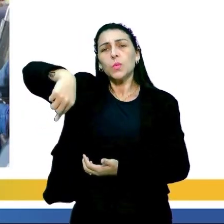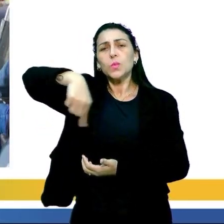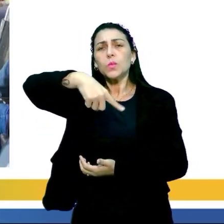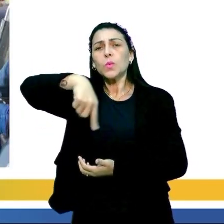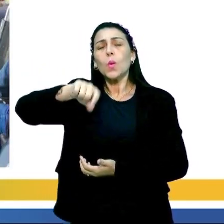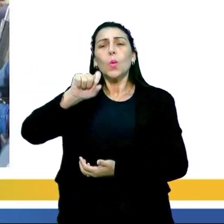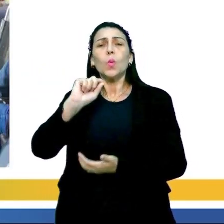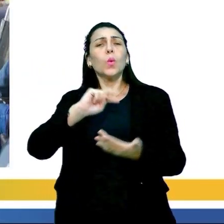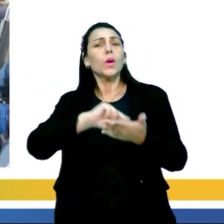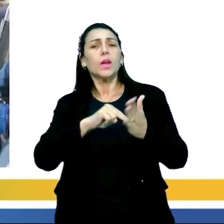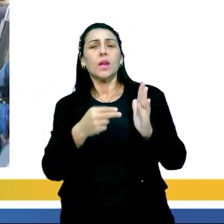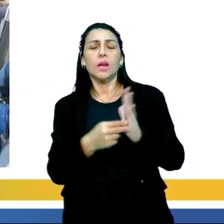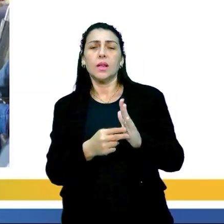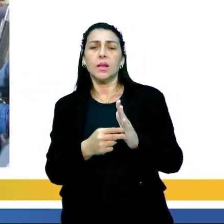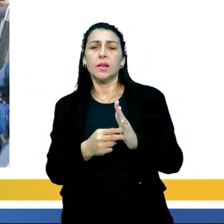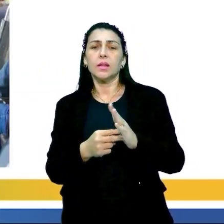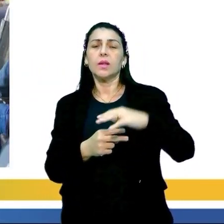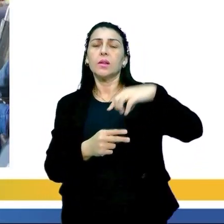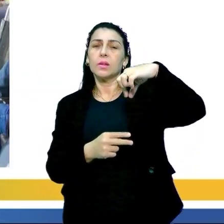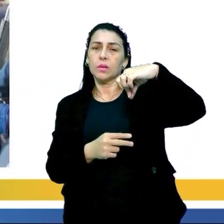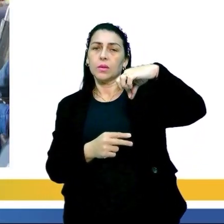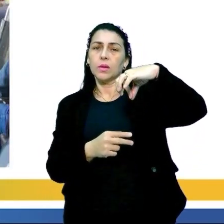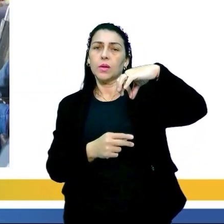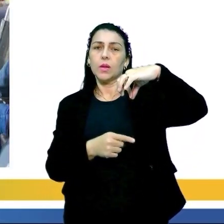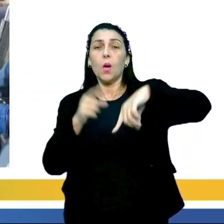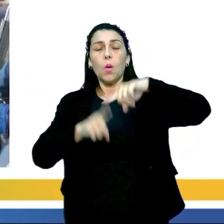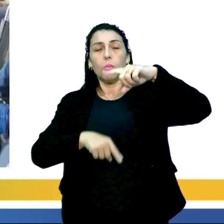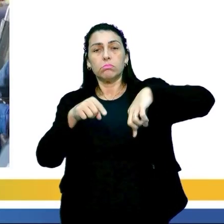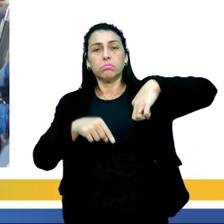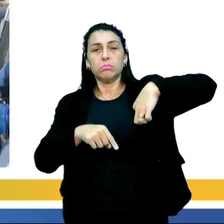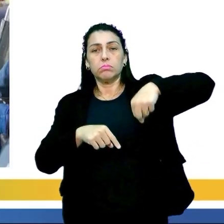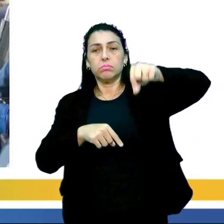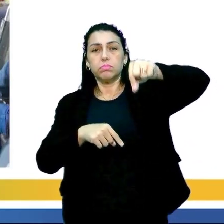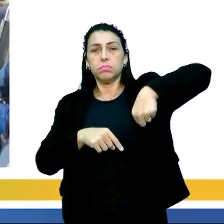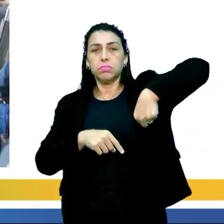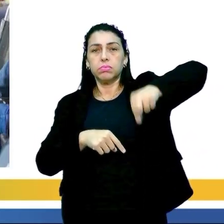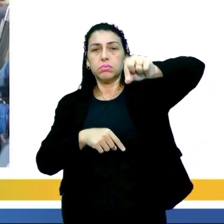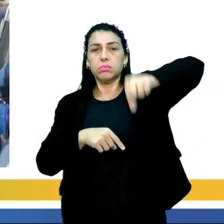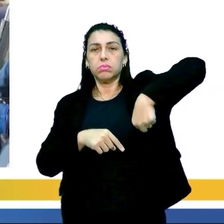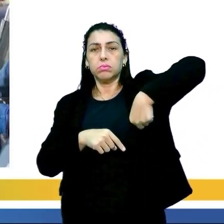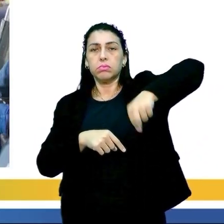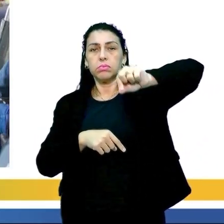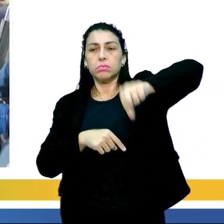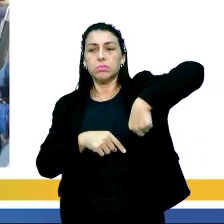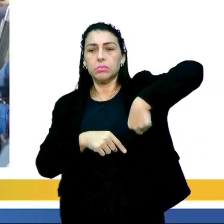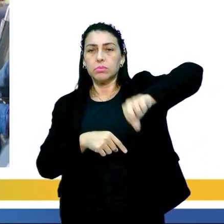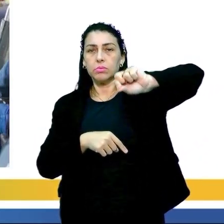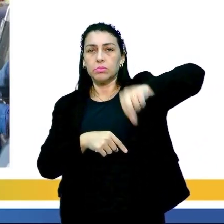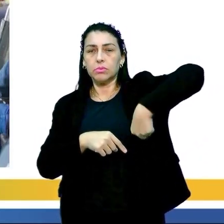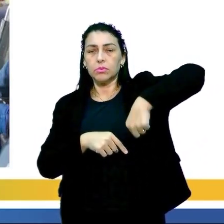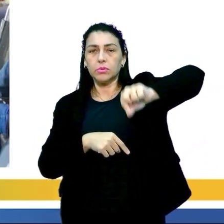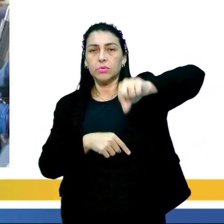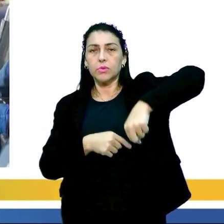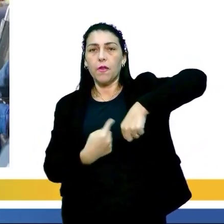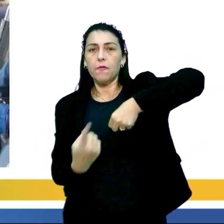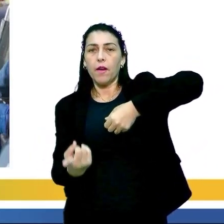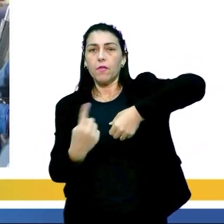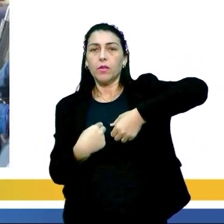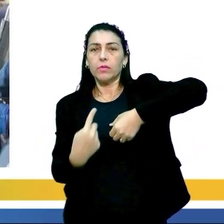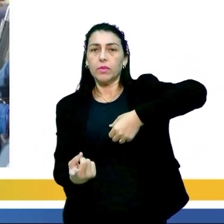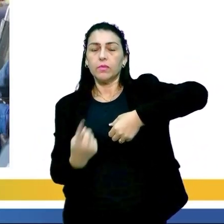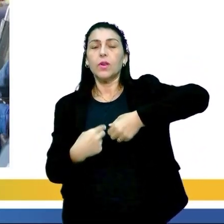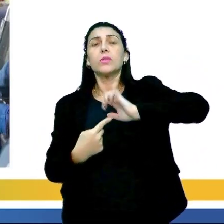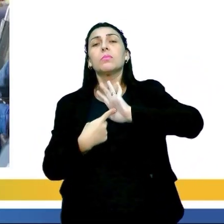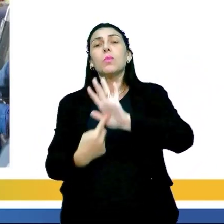minha gente? É uma coisa que está pendurada, né? Um objeto pendurado, que ele balança de um lado para o outro. Ele vai e volta, né?